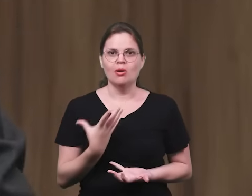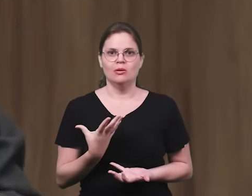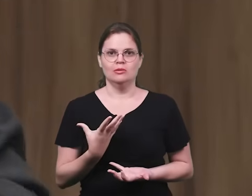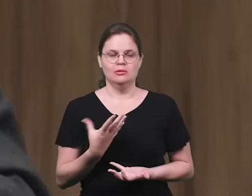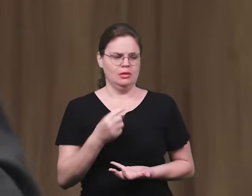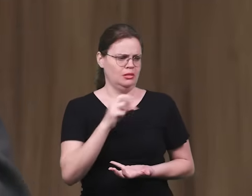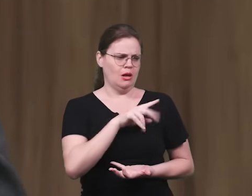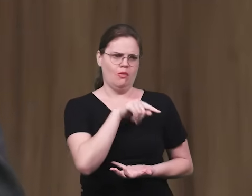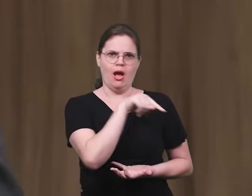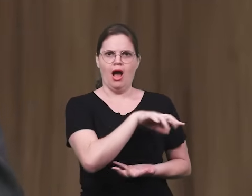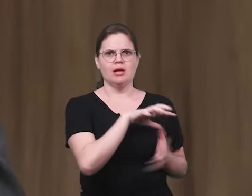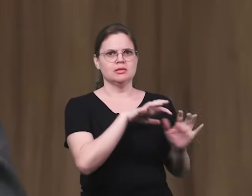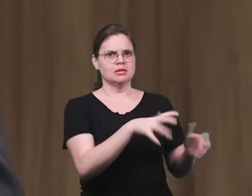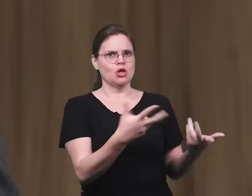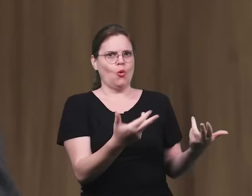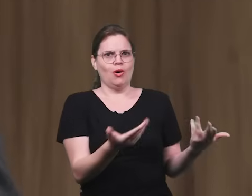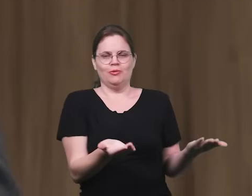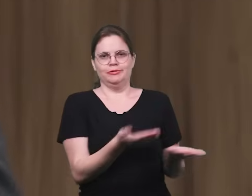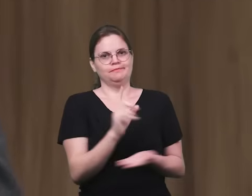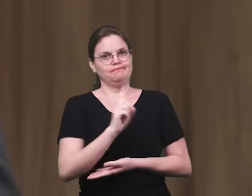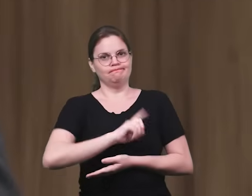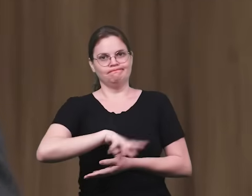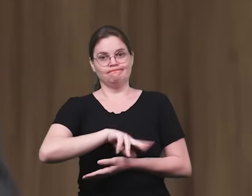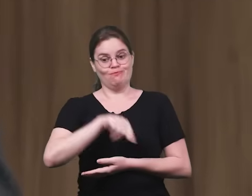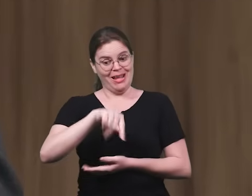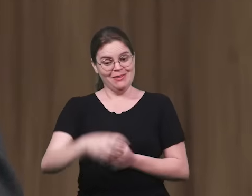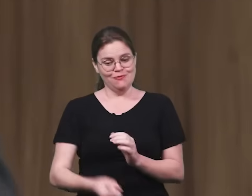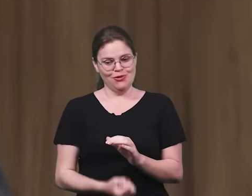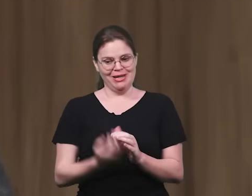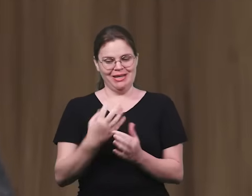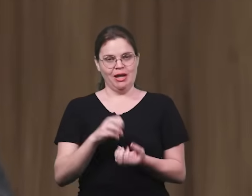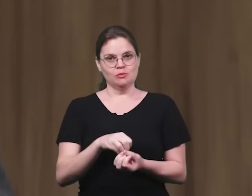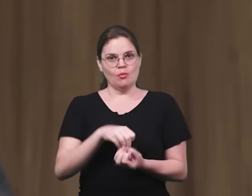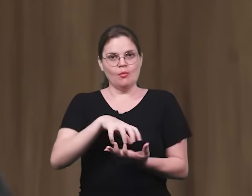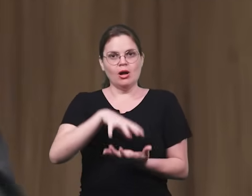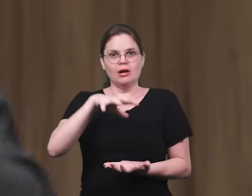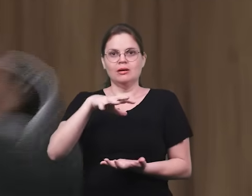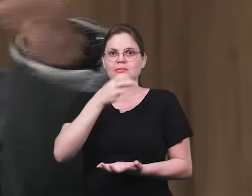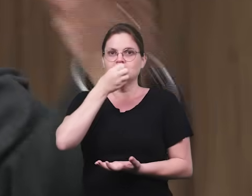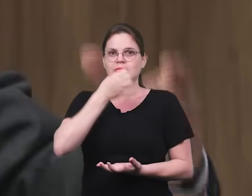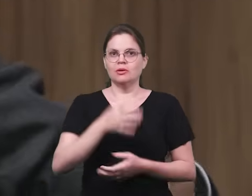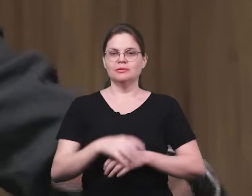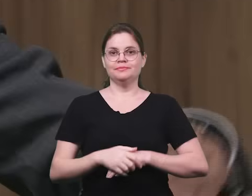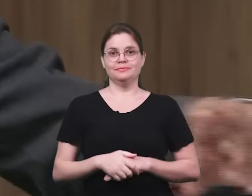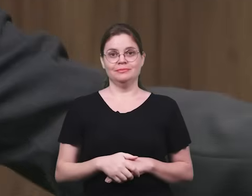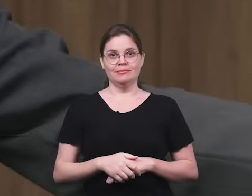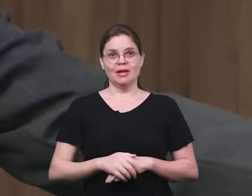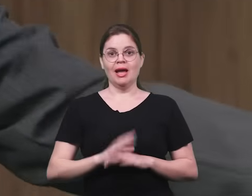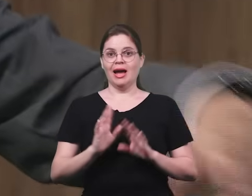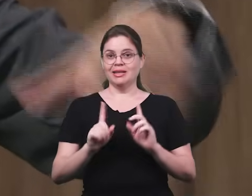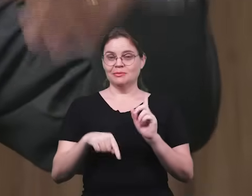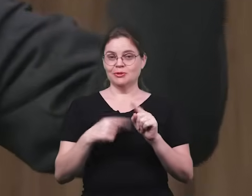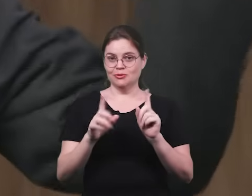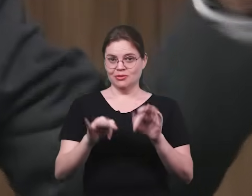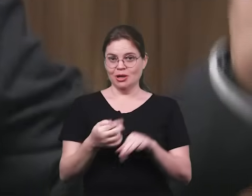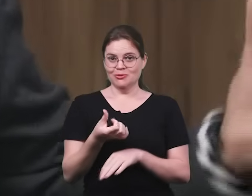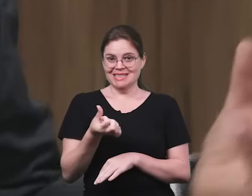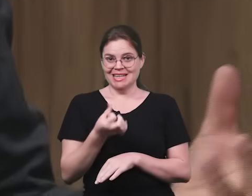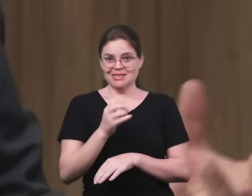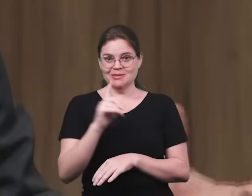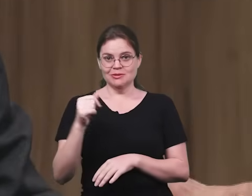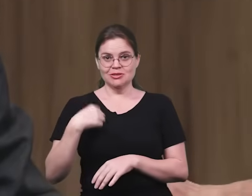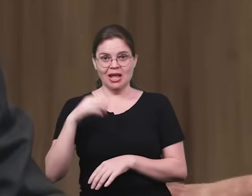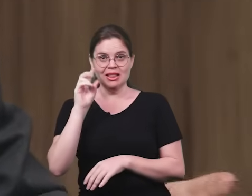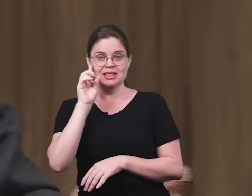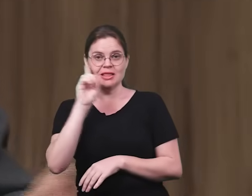Né? E nós vamos ver que ao final, né, no sexto dia, ele diz assim, e viu que tudo era muito